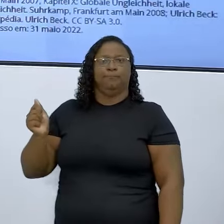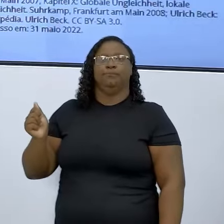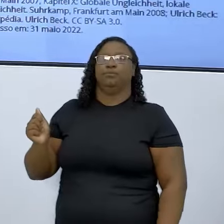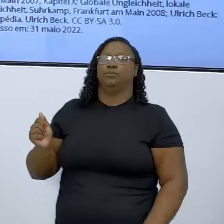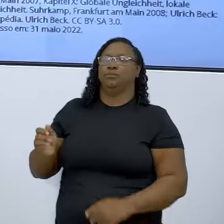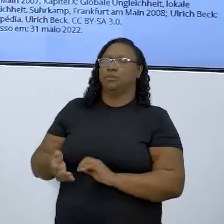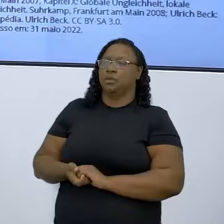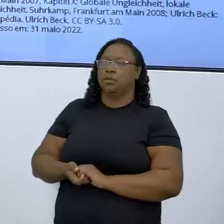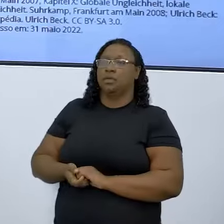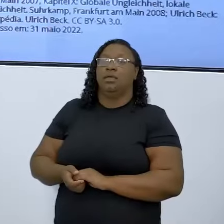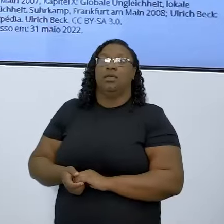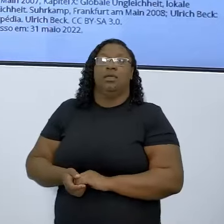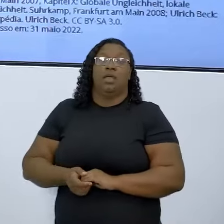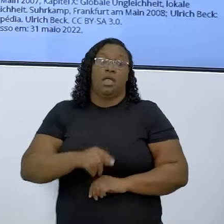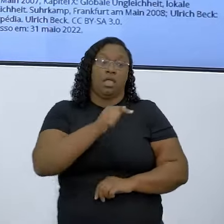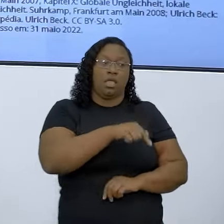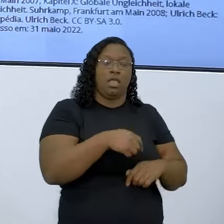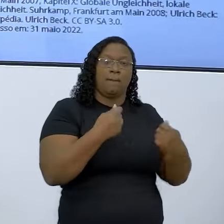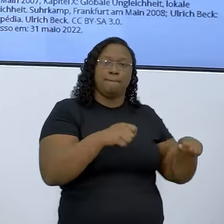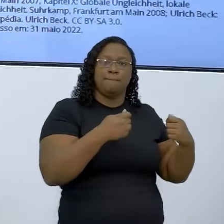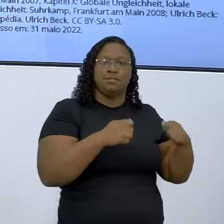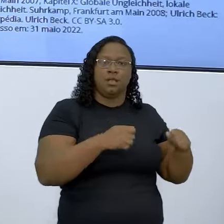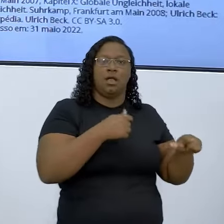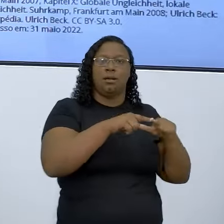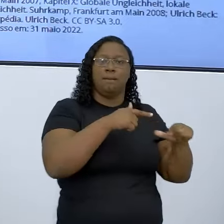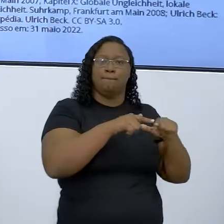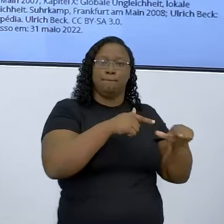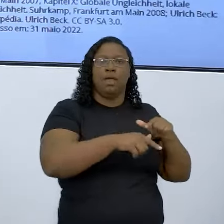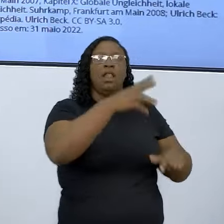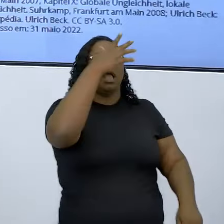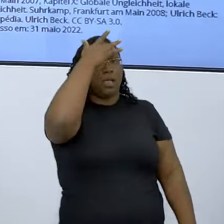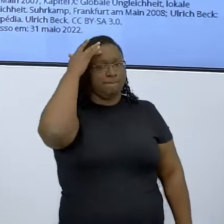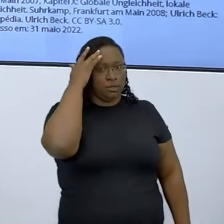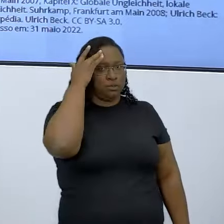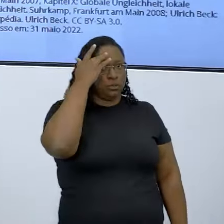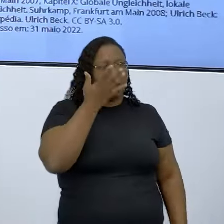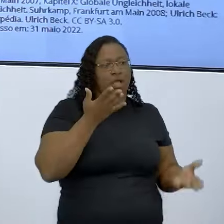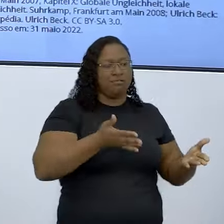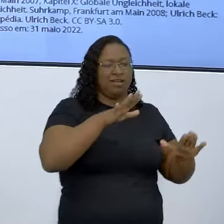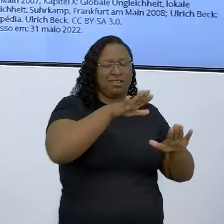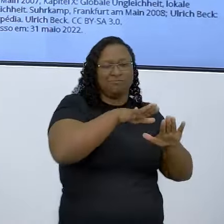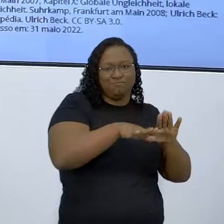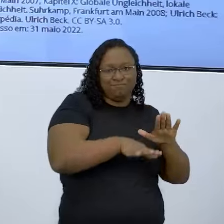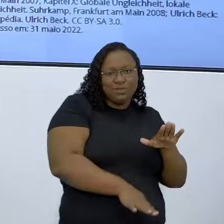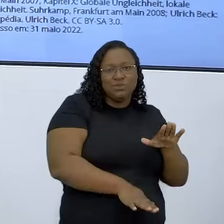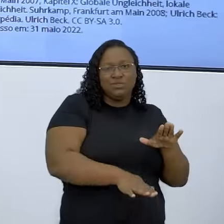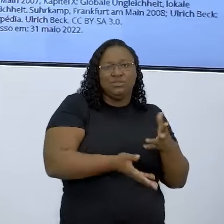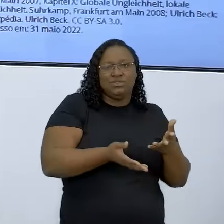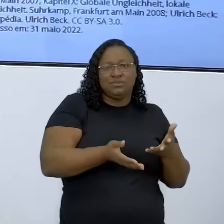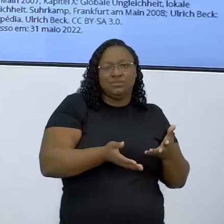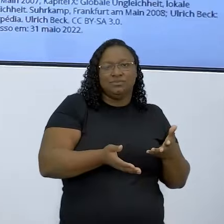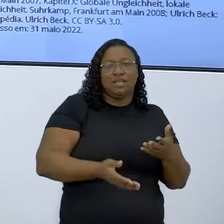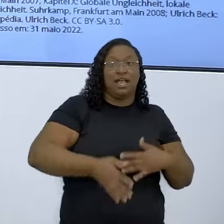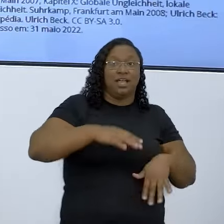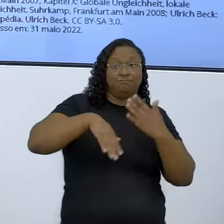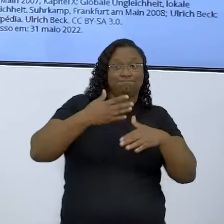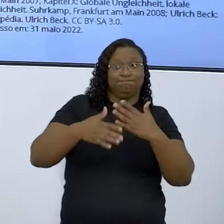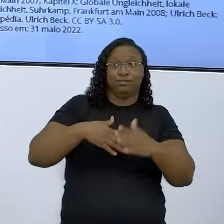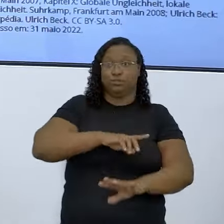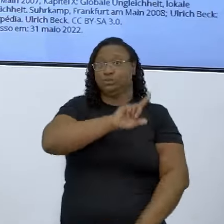de pessoas, de trabalho, ela vem se diminuindo. Tanto que na própria aula eu trouxe que esse conselho que teve na Alemanha para discutir essa